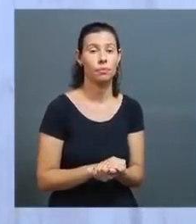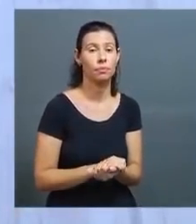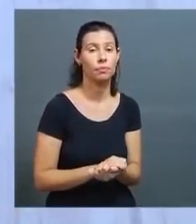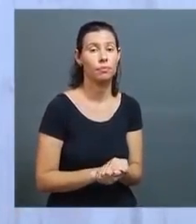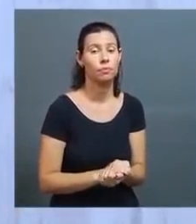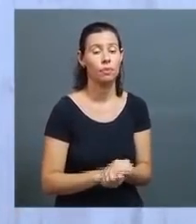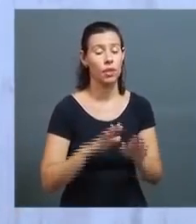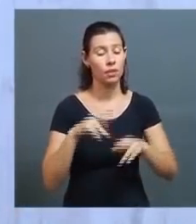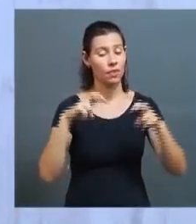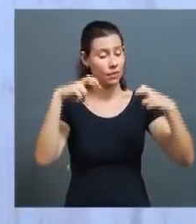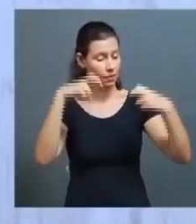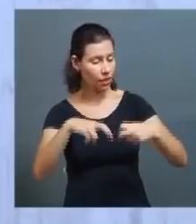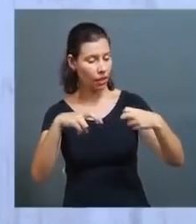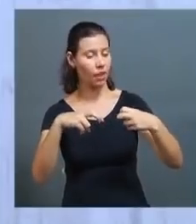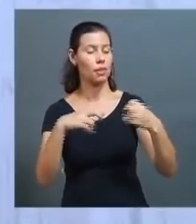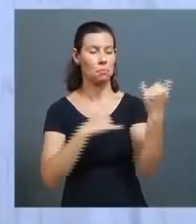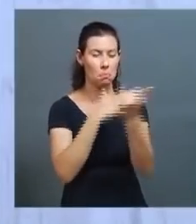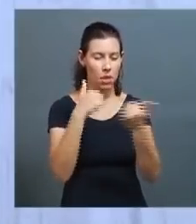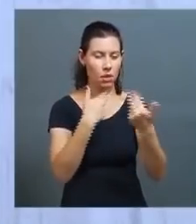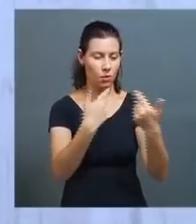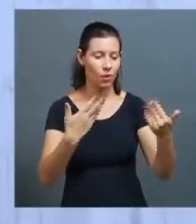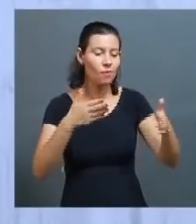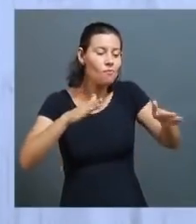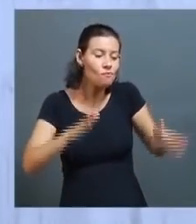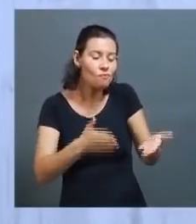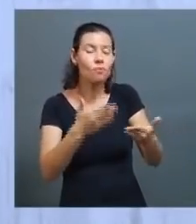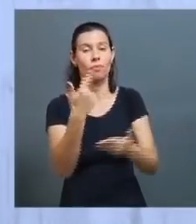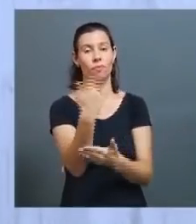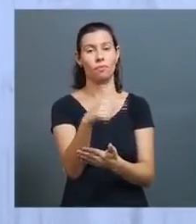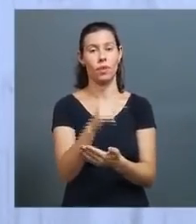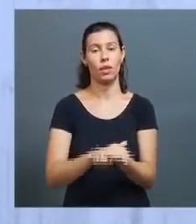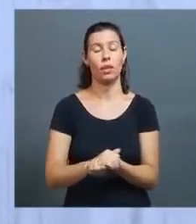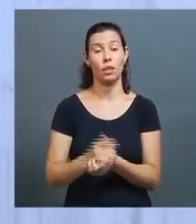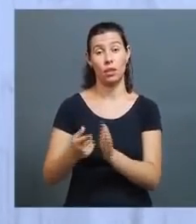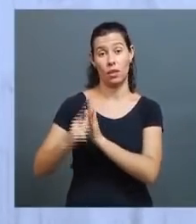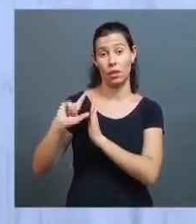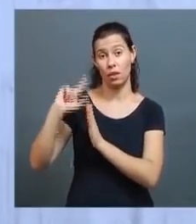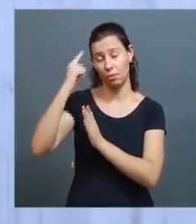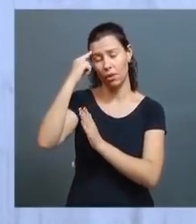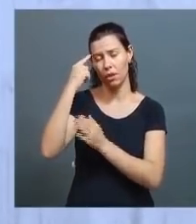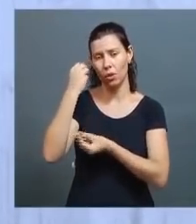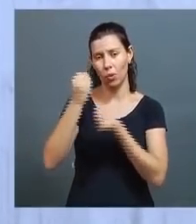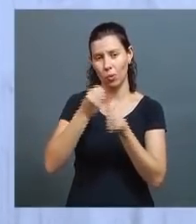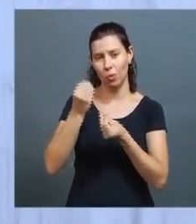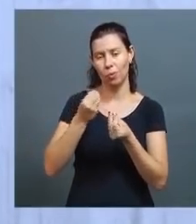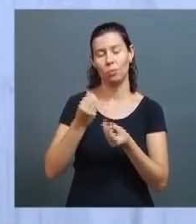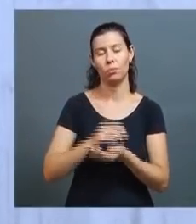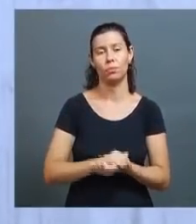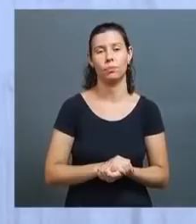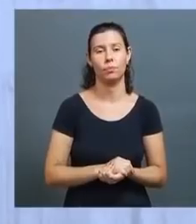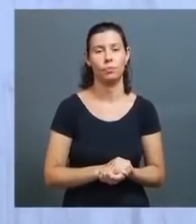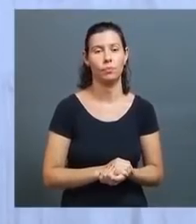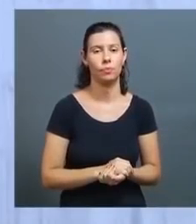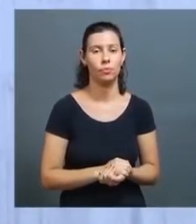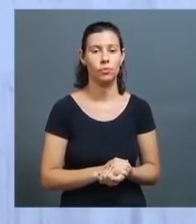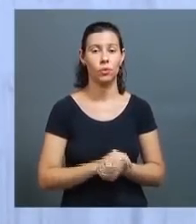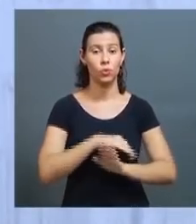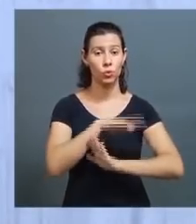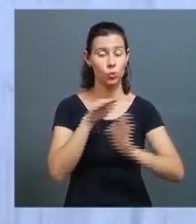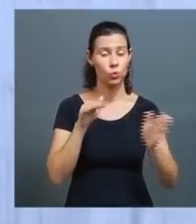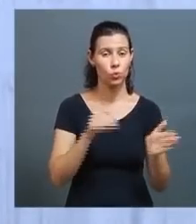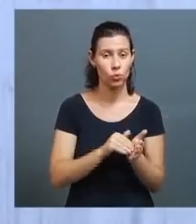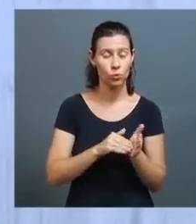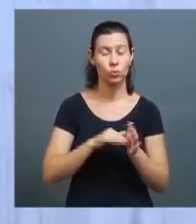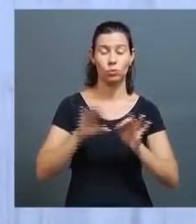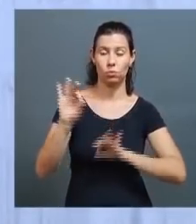ela e estimula? Então, acho que a gente também tem que pensar muito nos pré-requisitos, né? Agora, tudo isso foi feito da